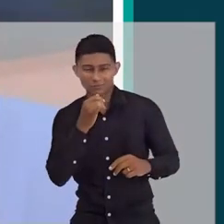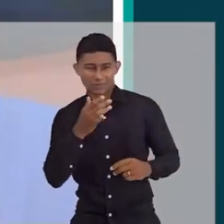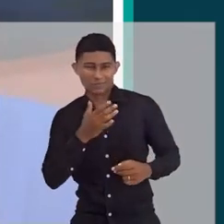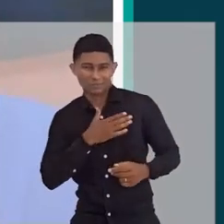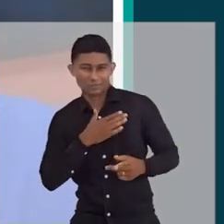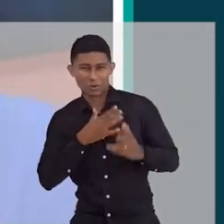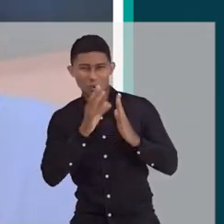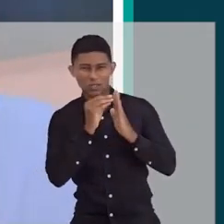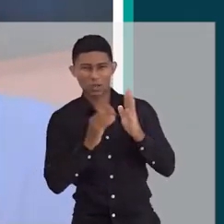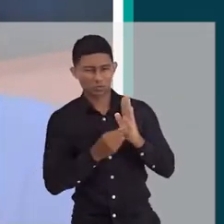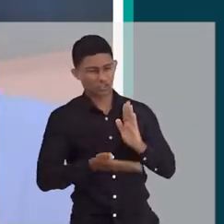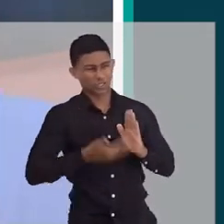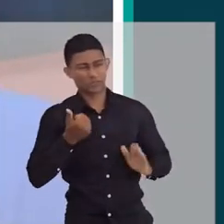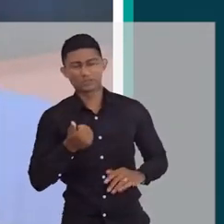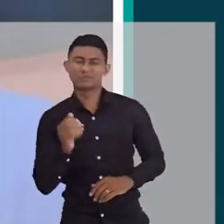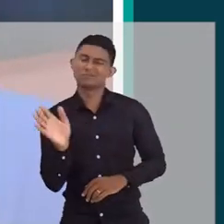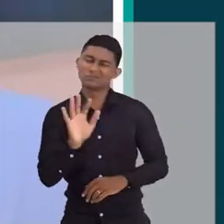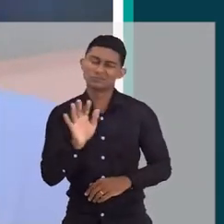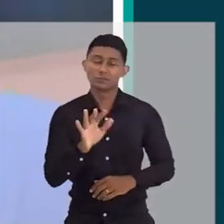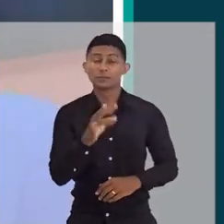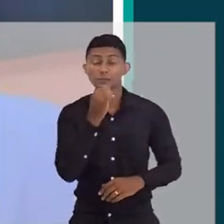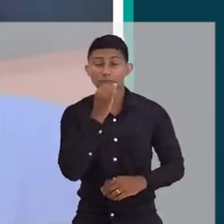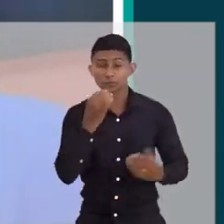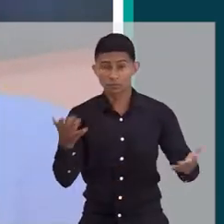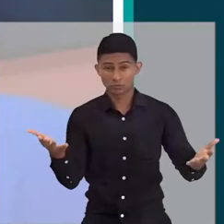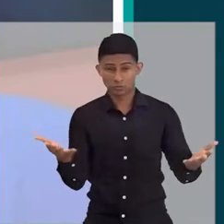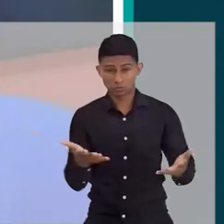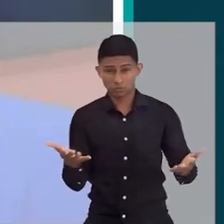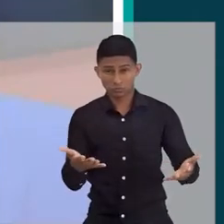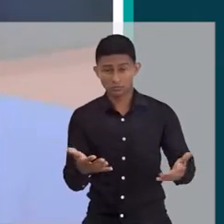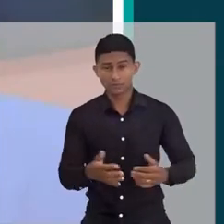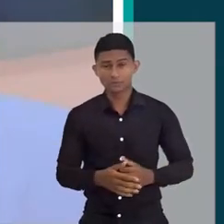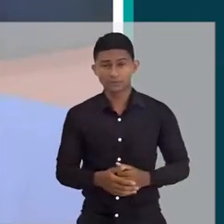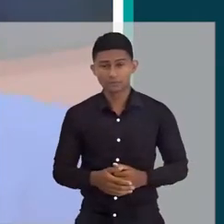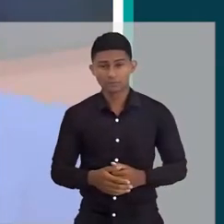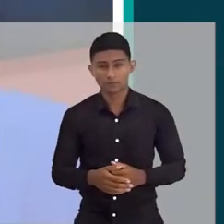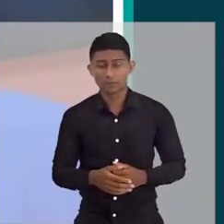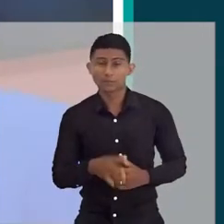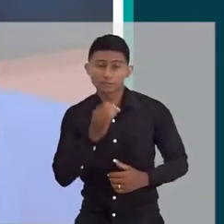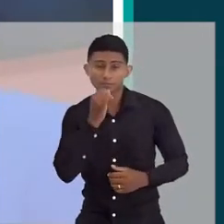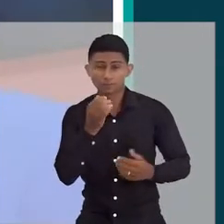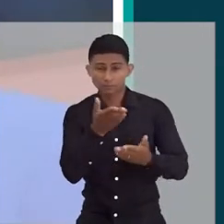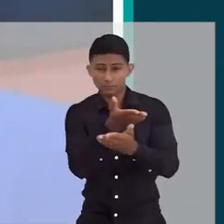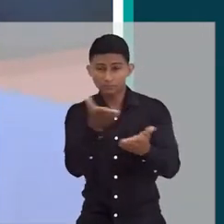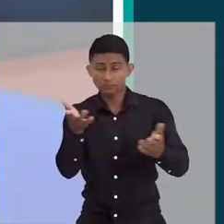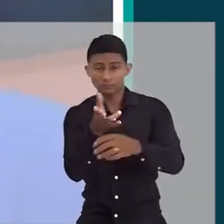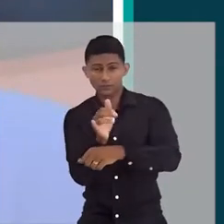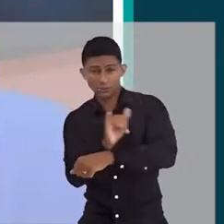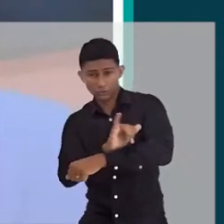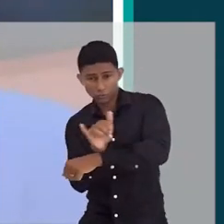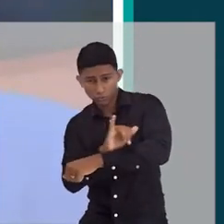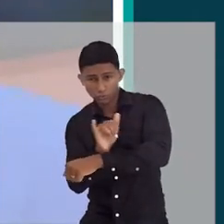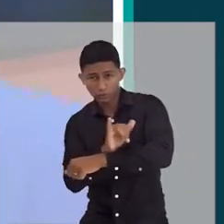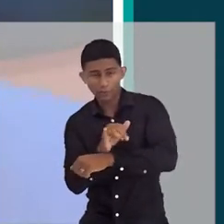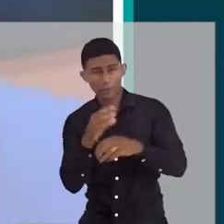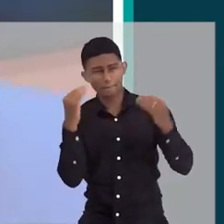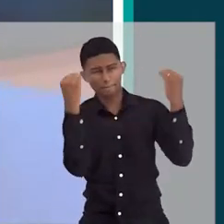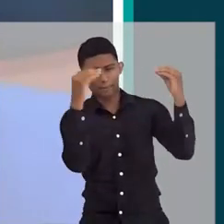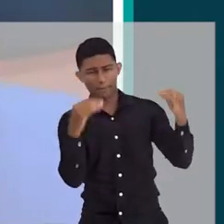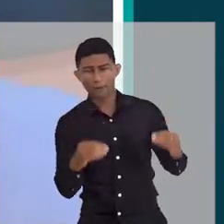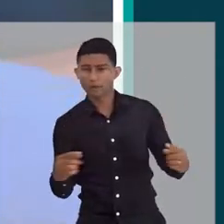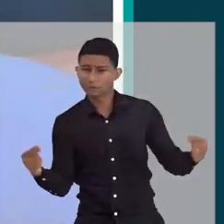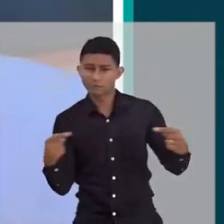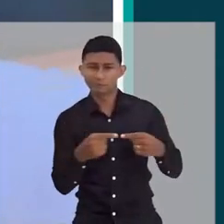conteúdos de alguns lugares. Hoje, por exemplo, Ricardo, faz muito sentido, e Mauro, vocês terem conteúdo no YouTube. Por